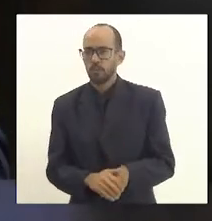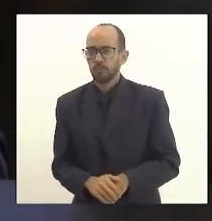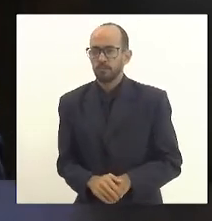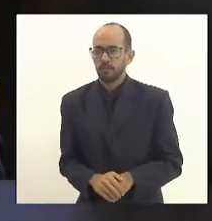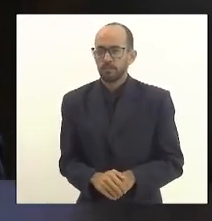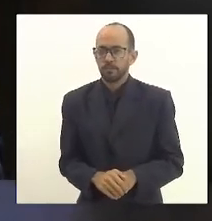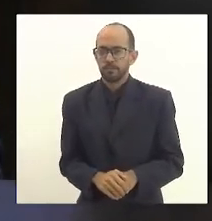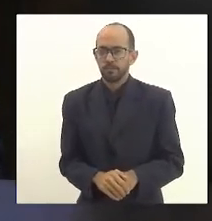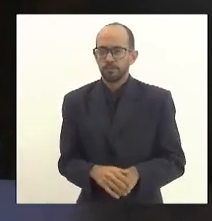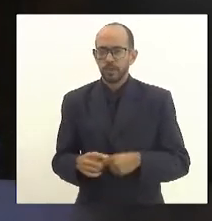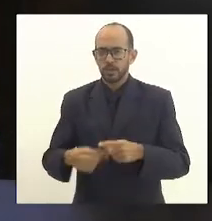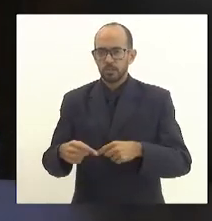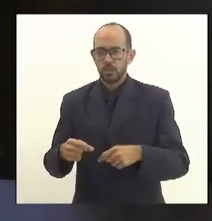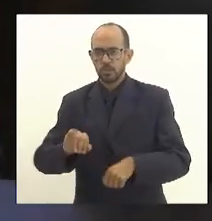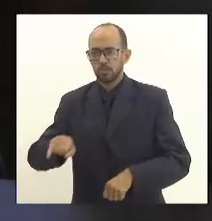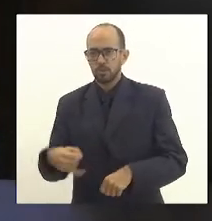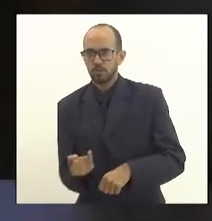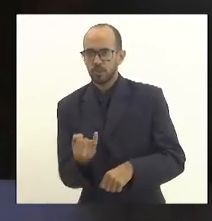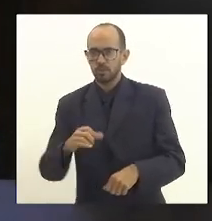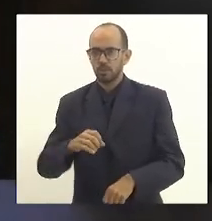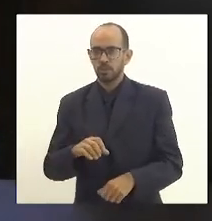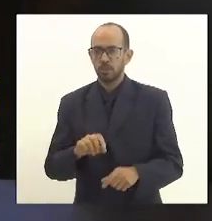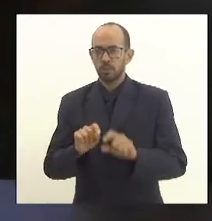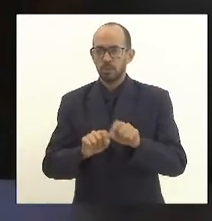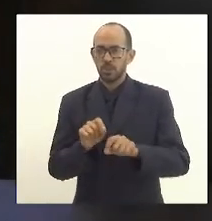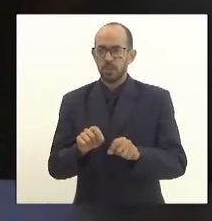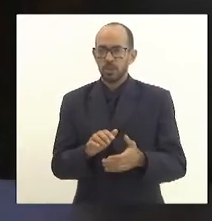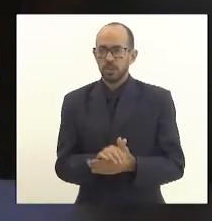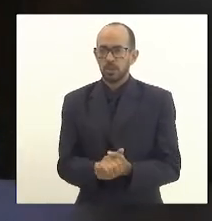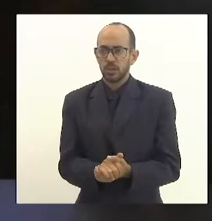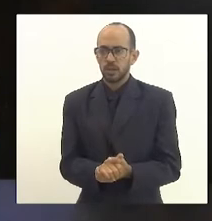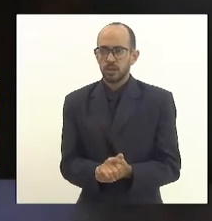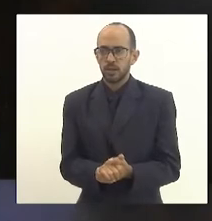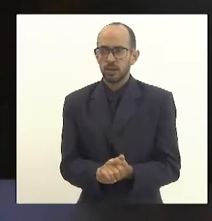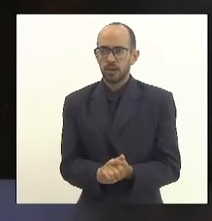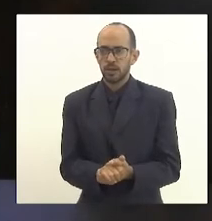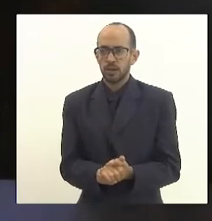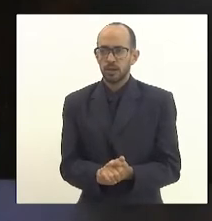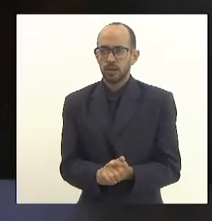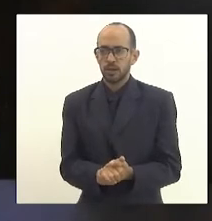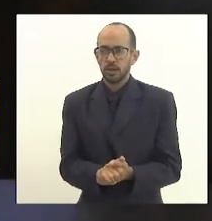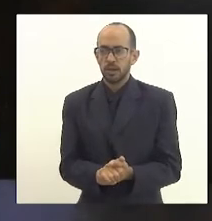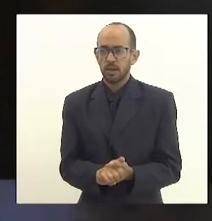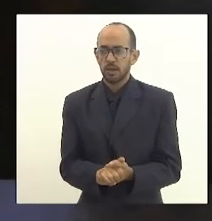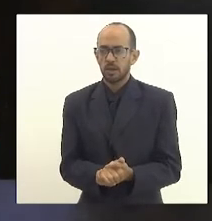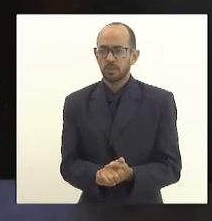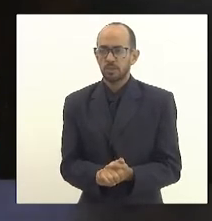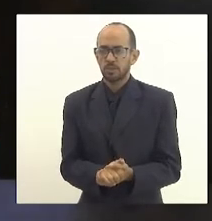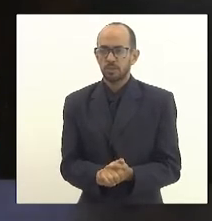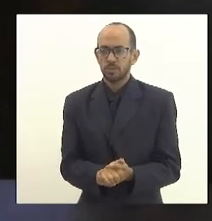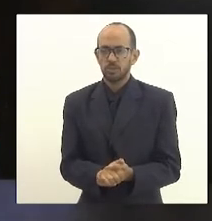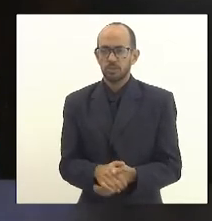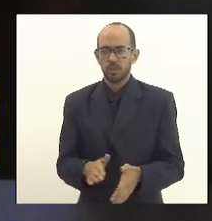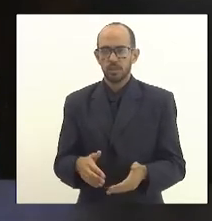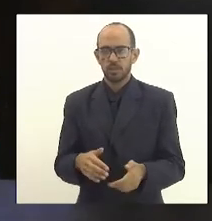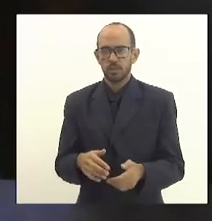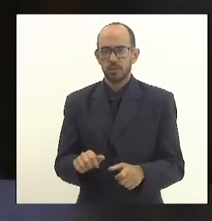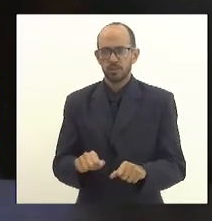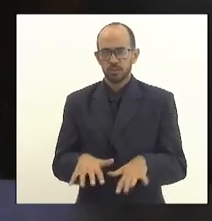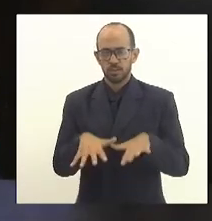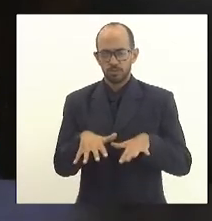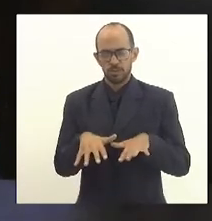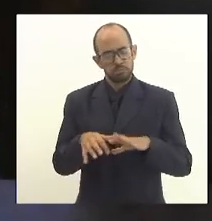Aproveito a oportunidade para quem tiver alguma dúvida, quiser fazer alguma pergunta, o cerimonial está à disposição, basta